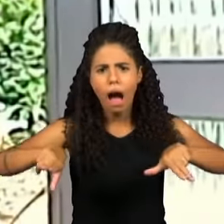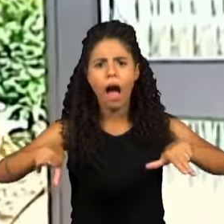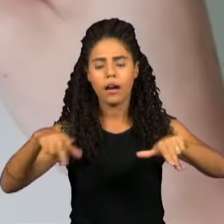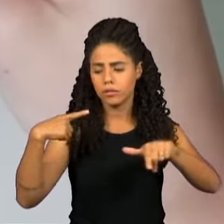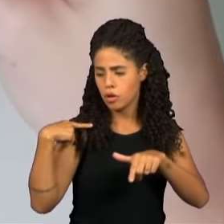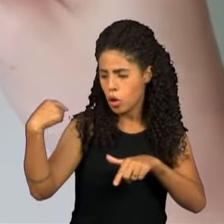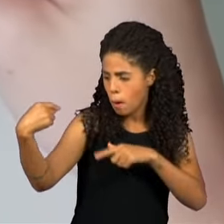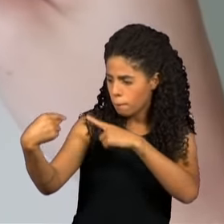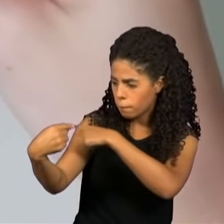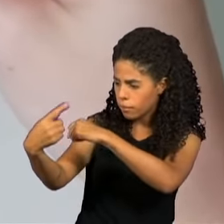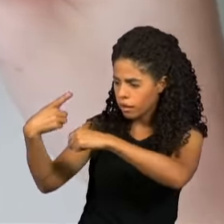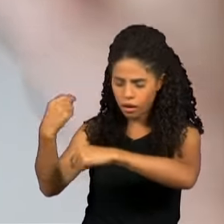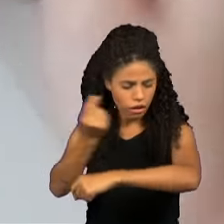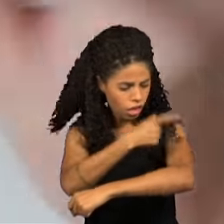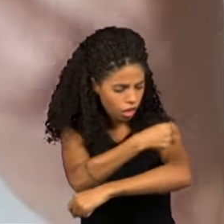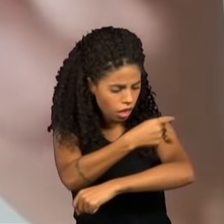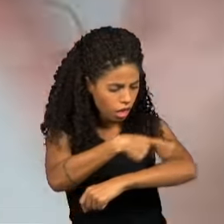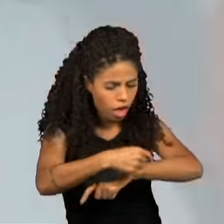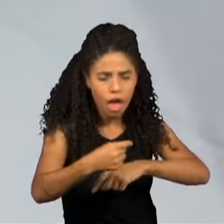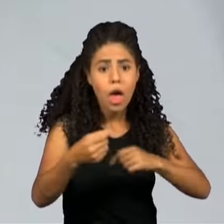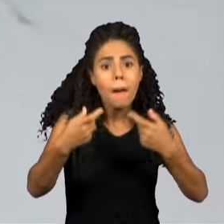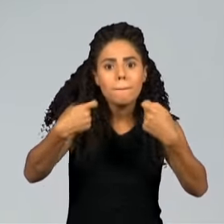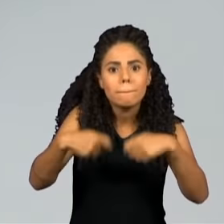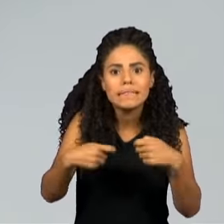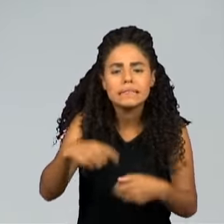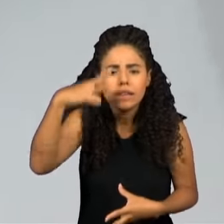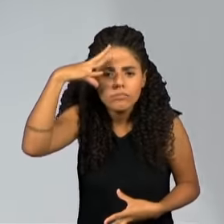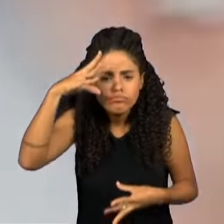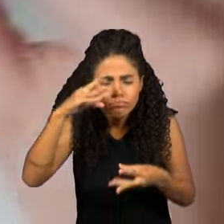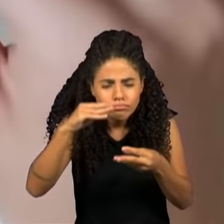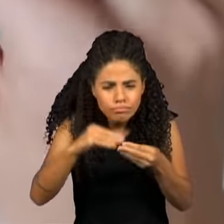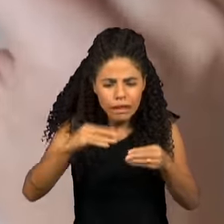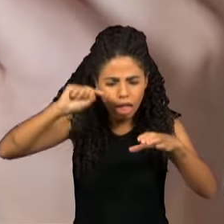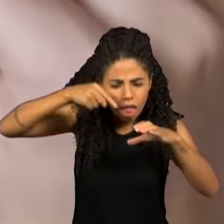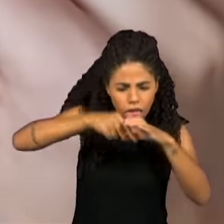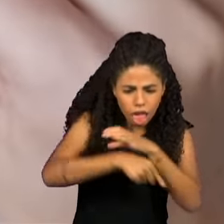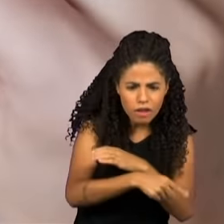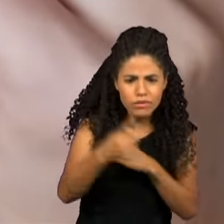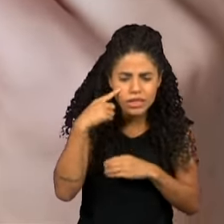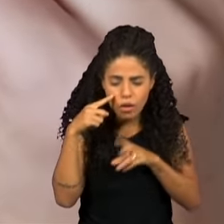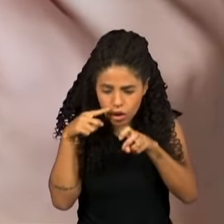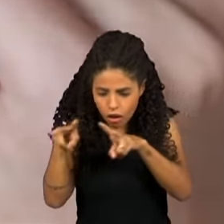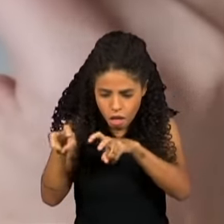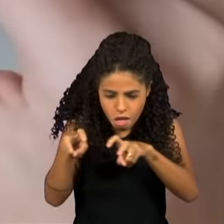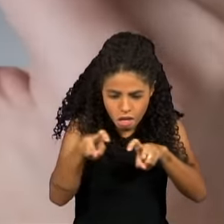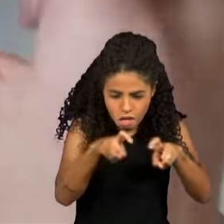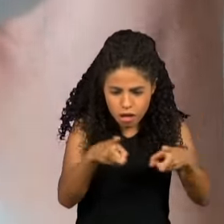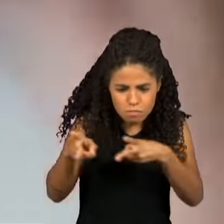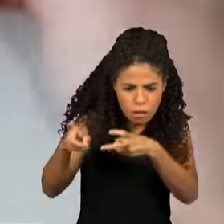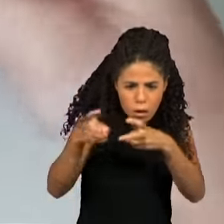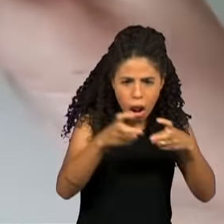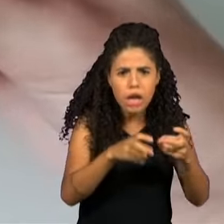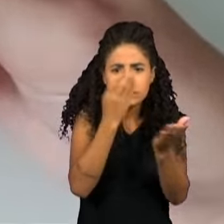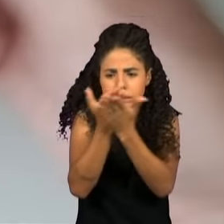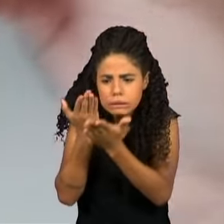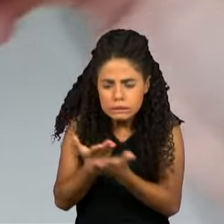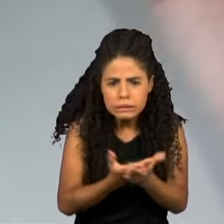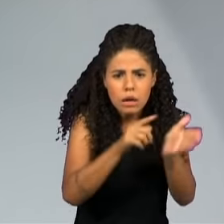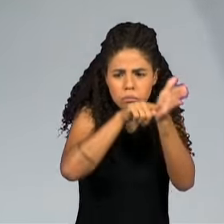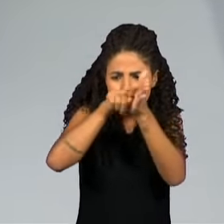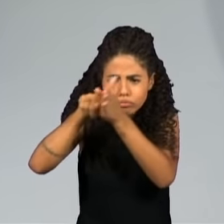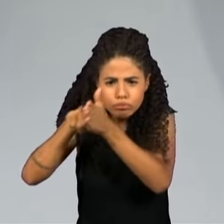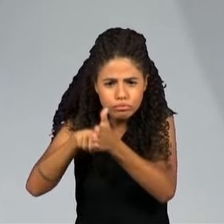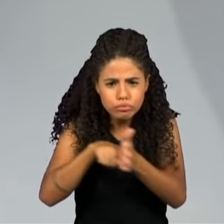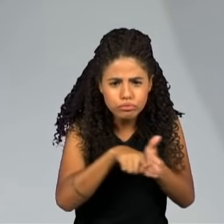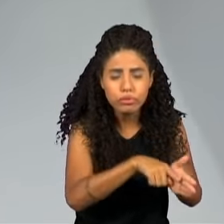de bico e tudo mais. Você passa assim, horas e horas debruçadas sobre várias imagens daquela ave. Pesquisando